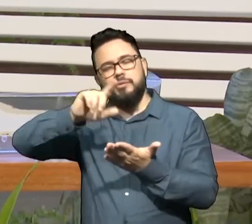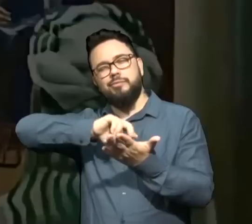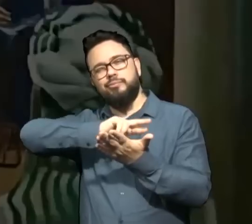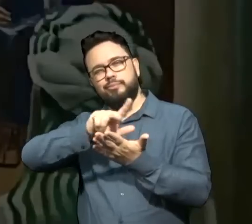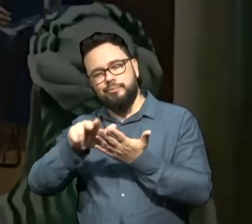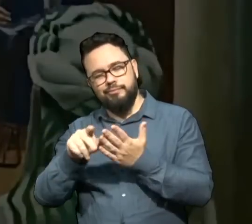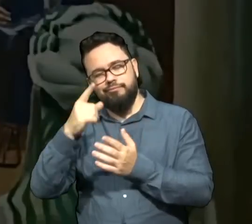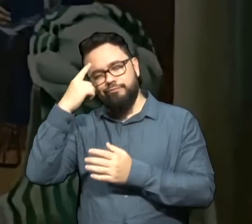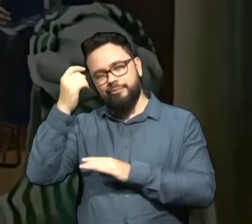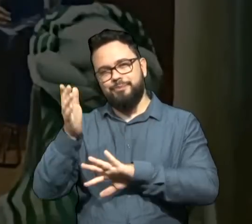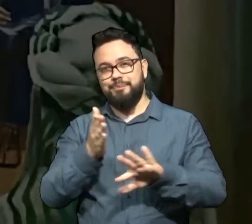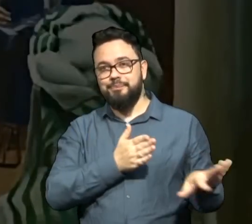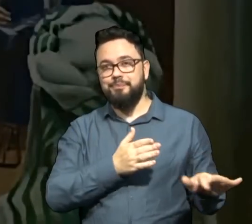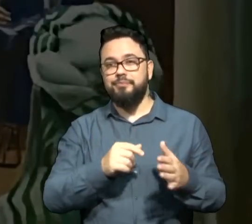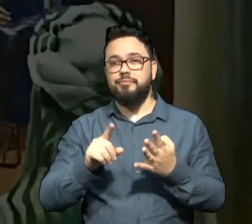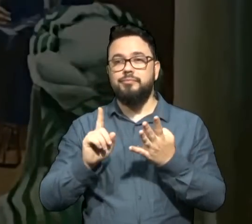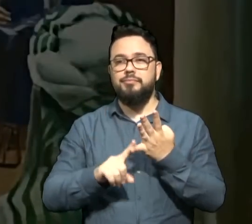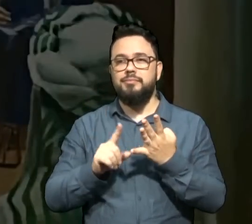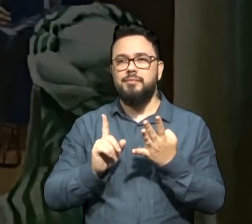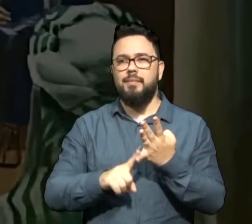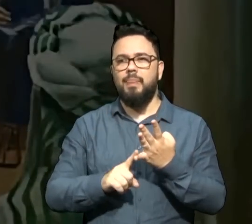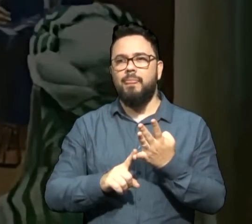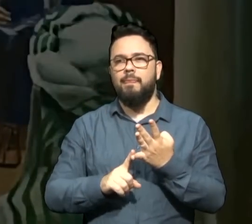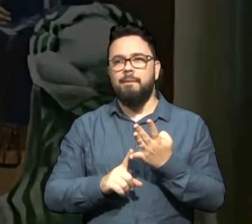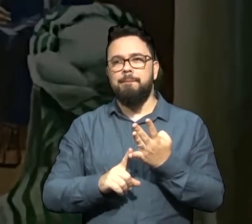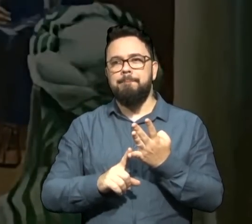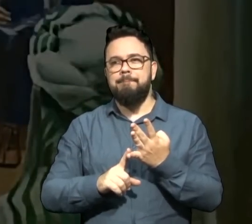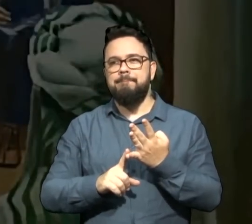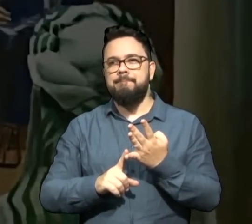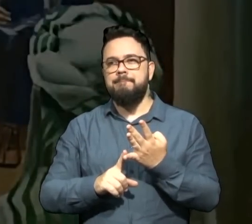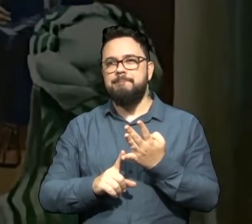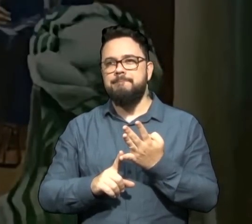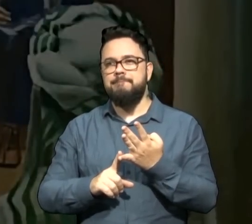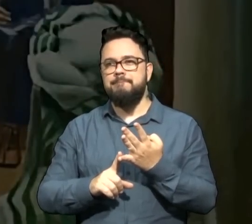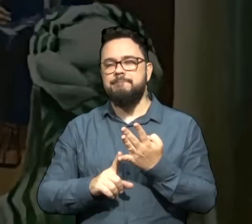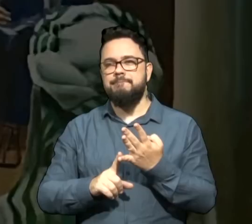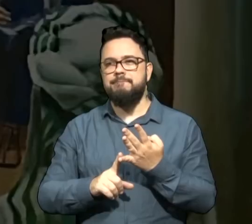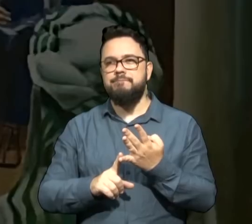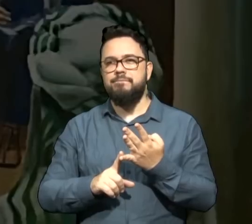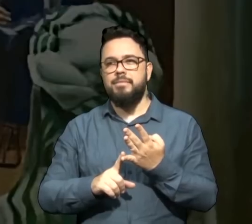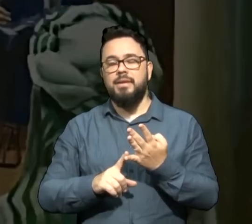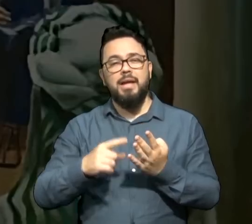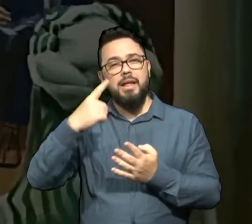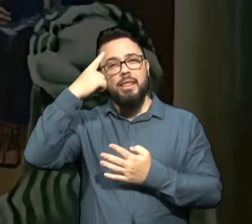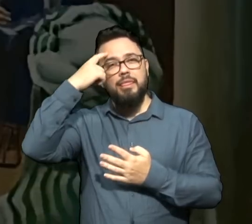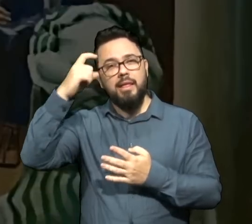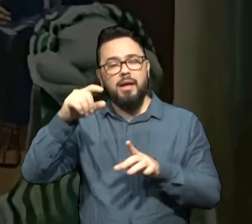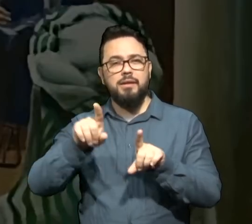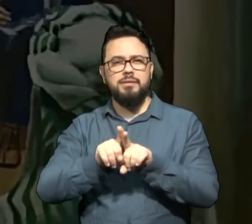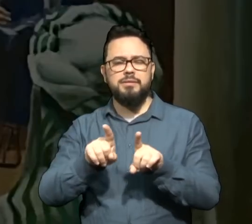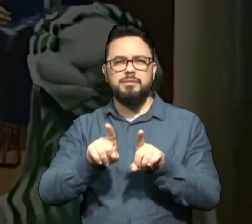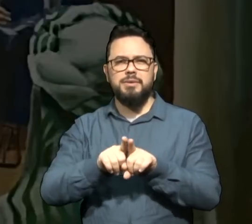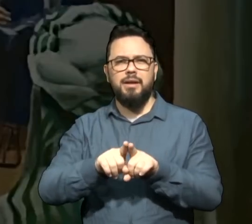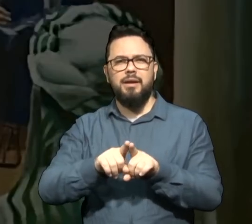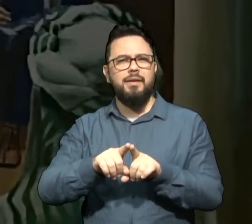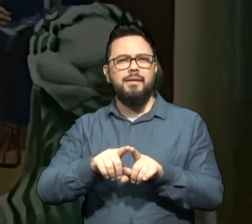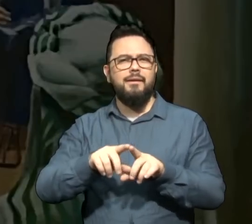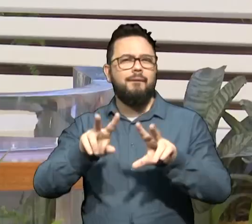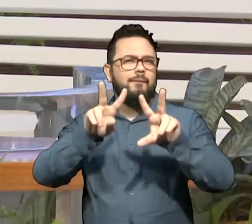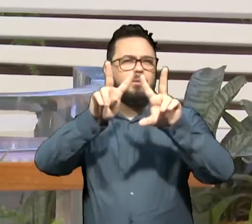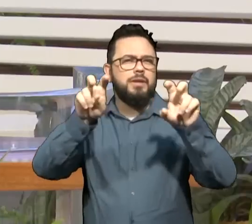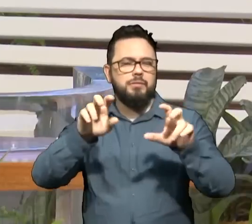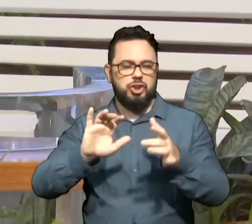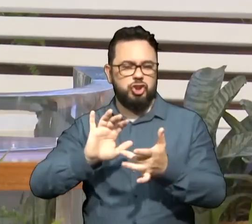bom em quarto lugar nós temos movimentos dissidentes do cristianismo como o gnosticismo que diziam que Jesus não se